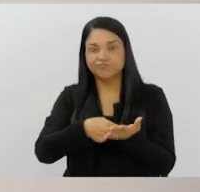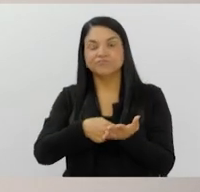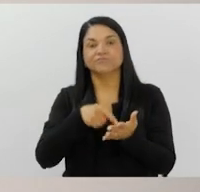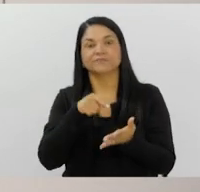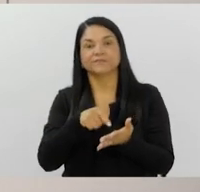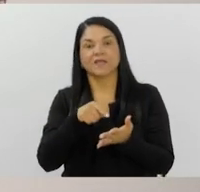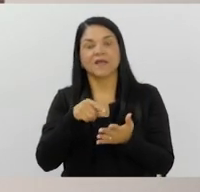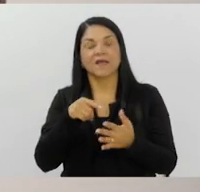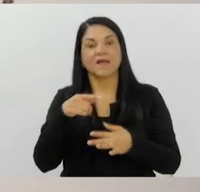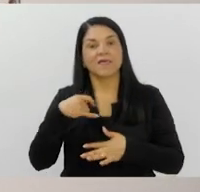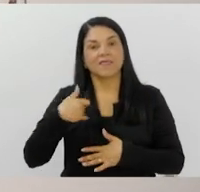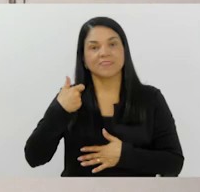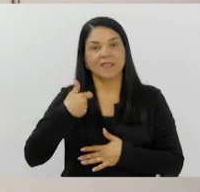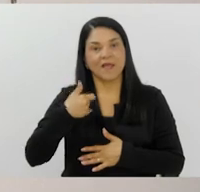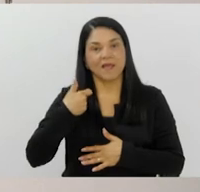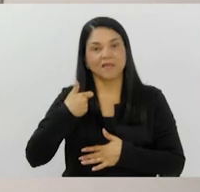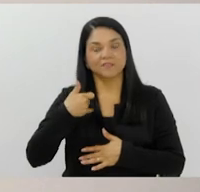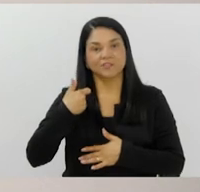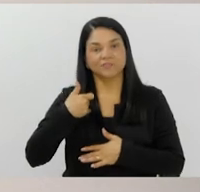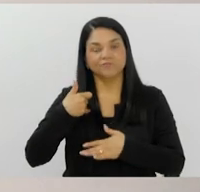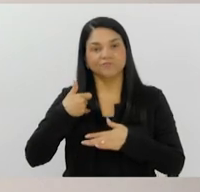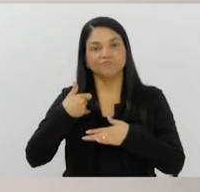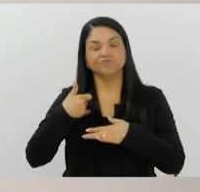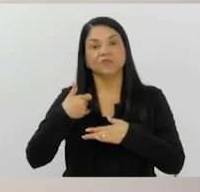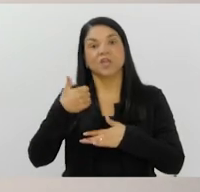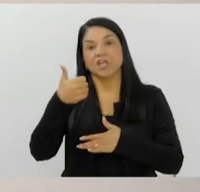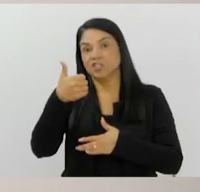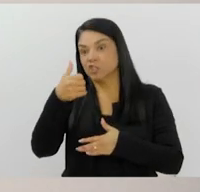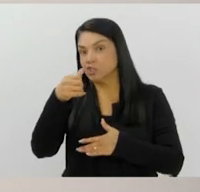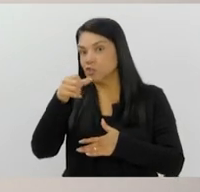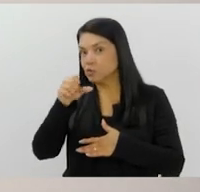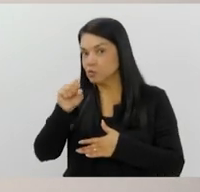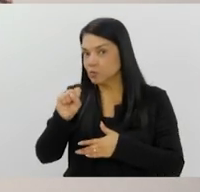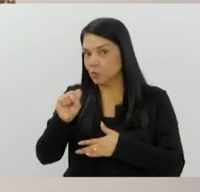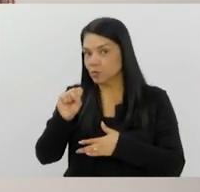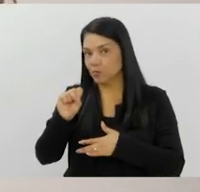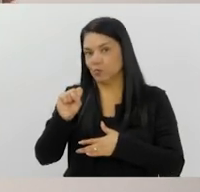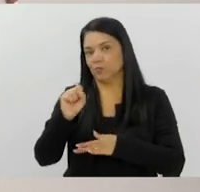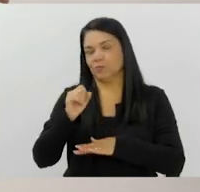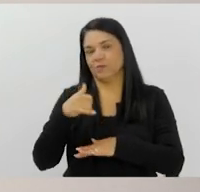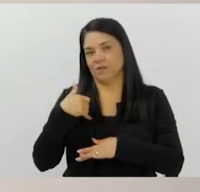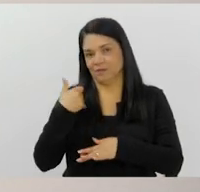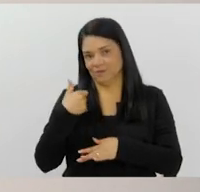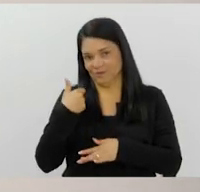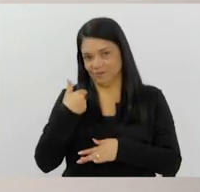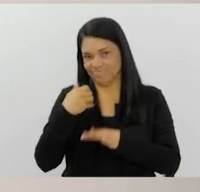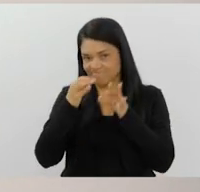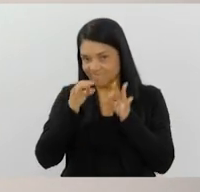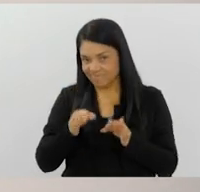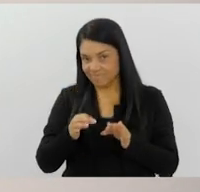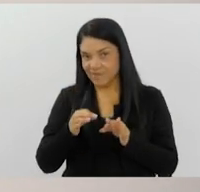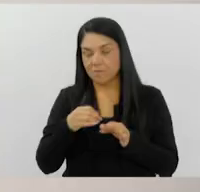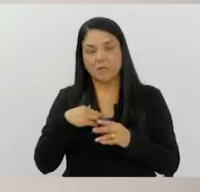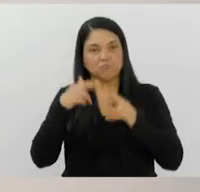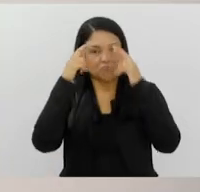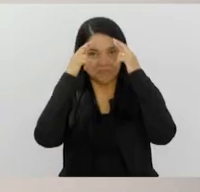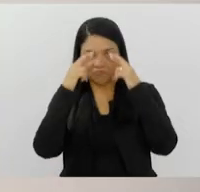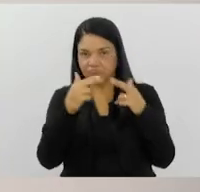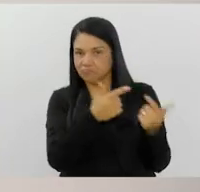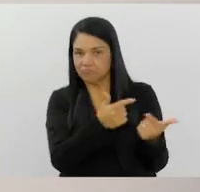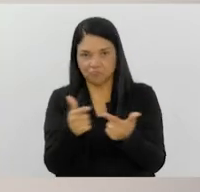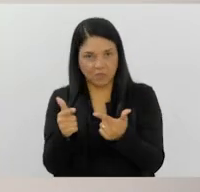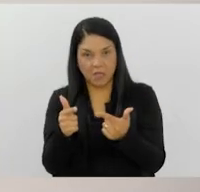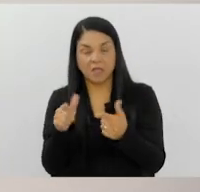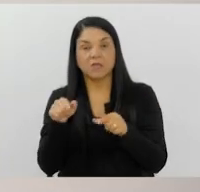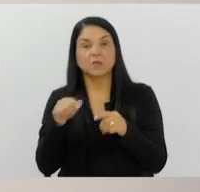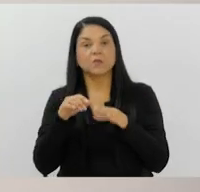para para você ter acesso aos dados é 18 anos né maior de idade só que isso não vem sendo respeitado os